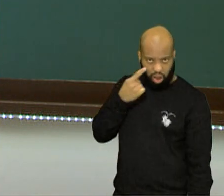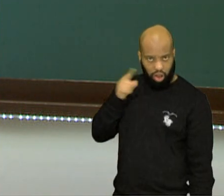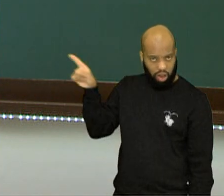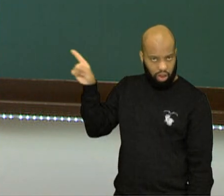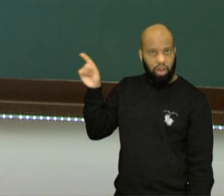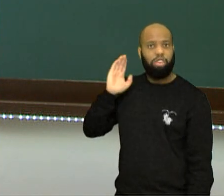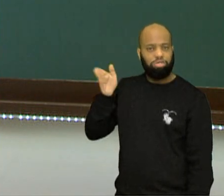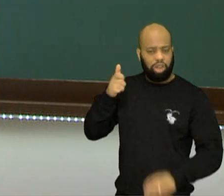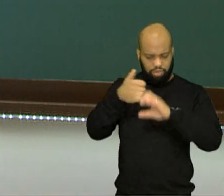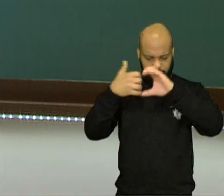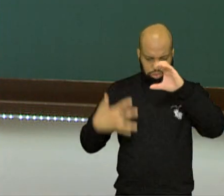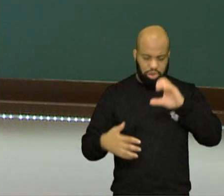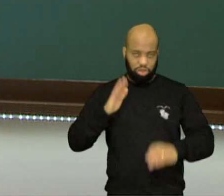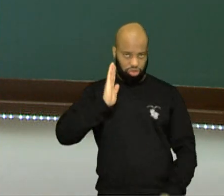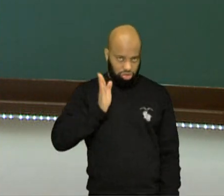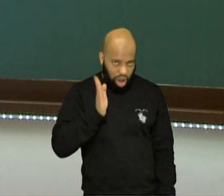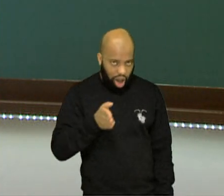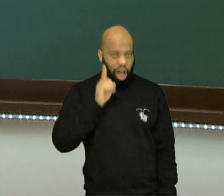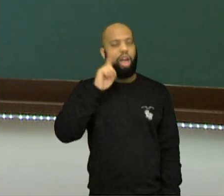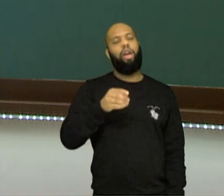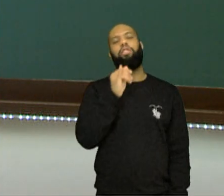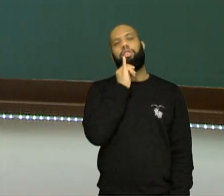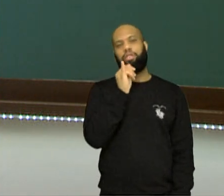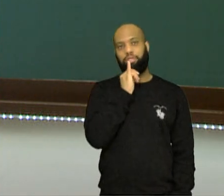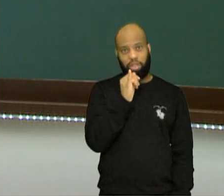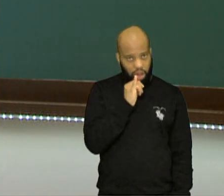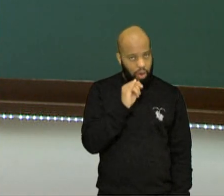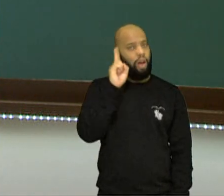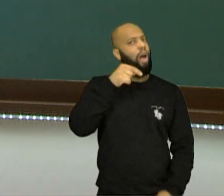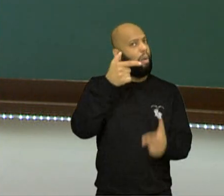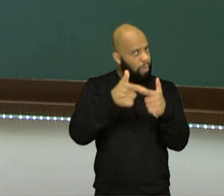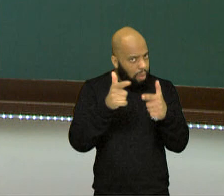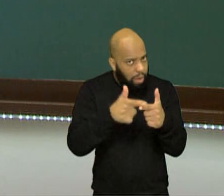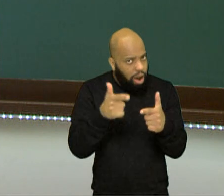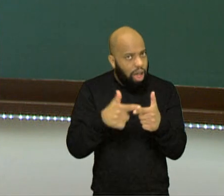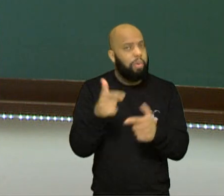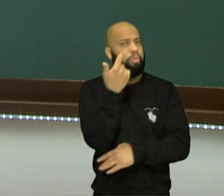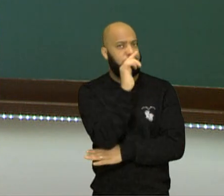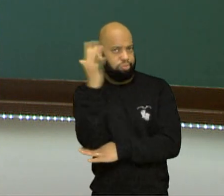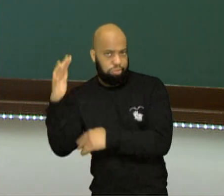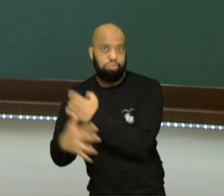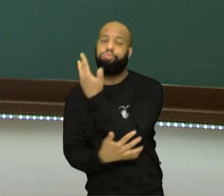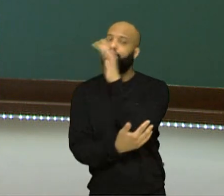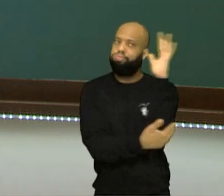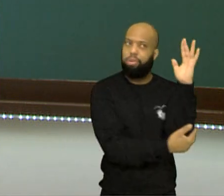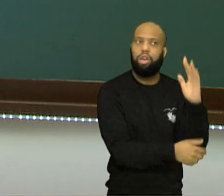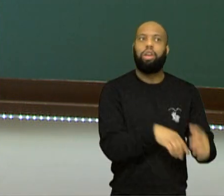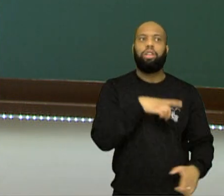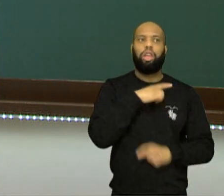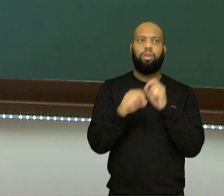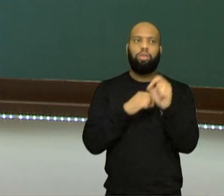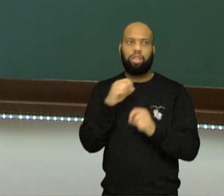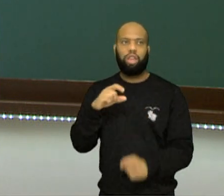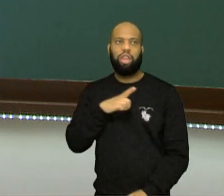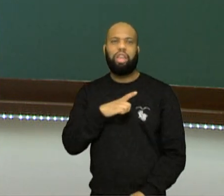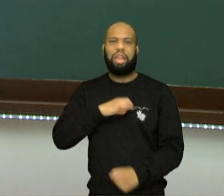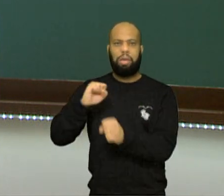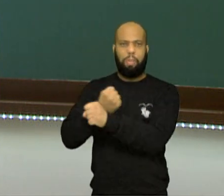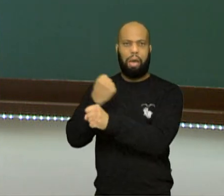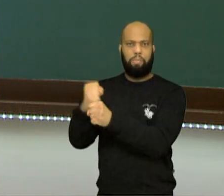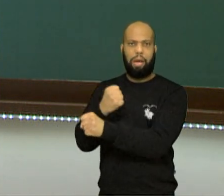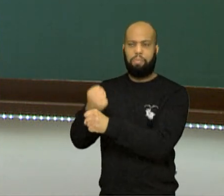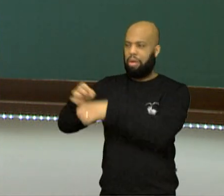Com essas características? Aqui é um exemplo de problemas ambientais. Então nós temos ali acúmulo de